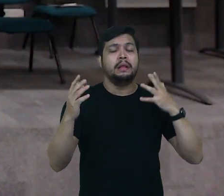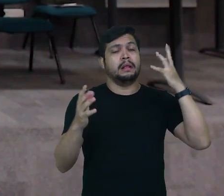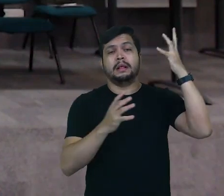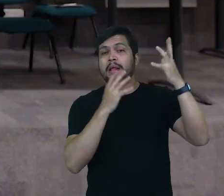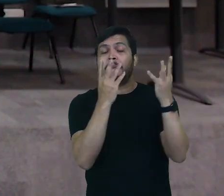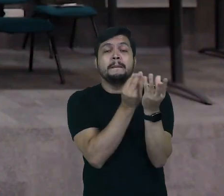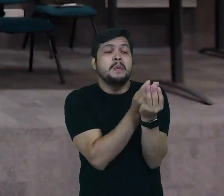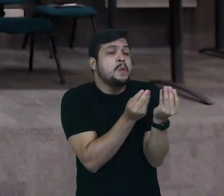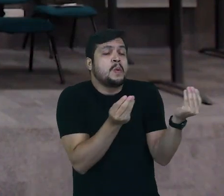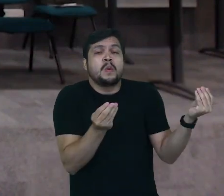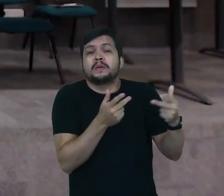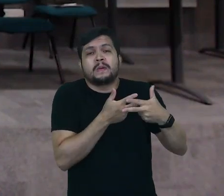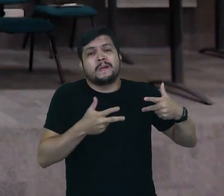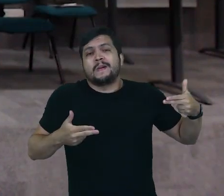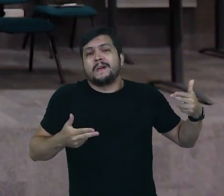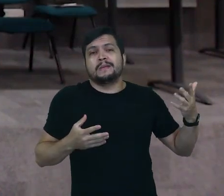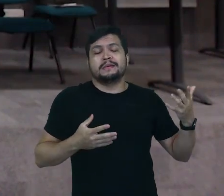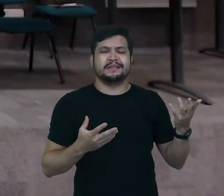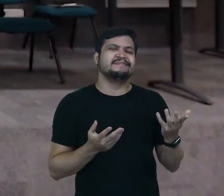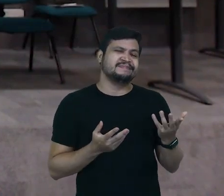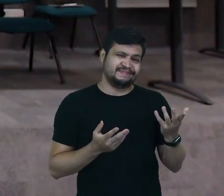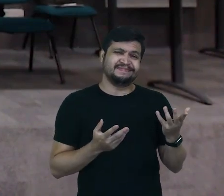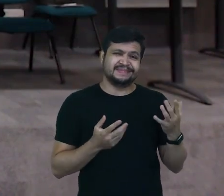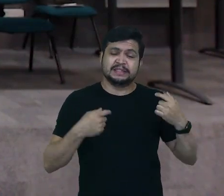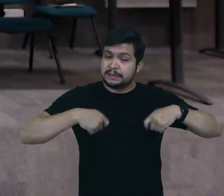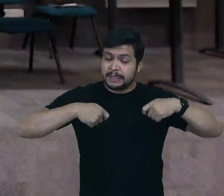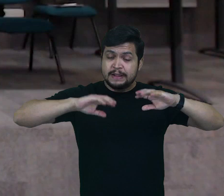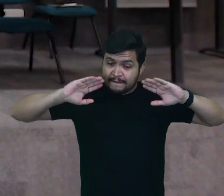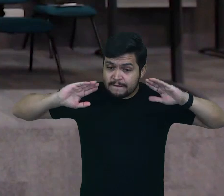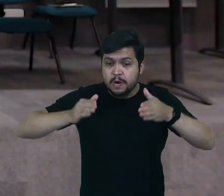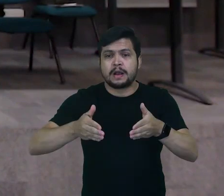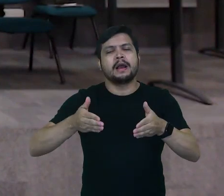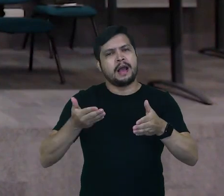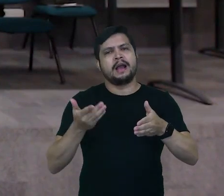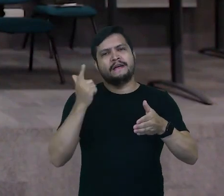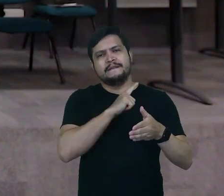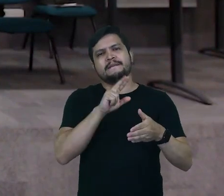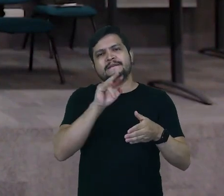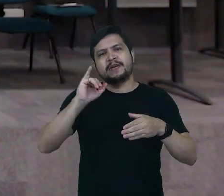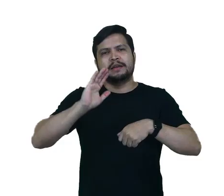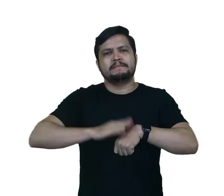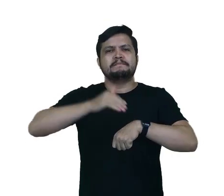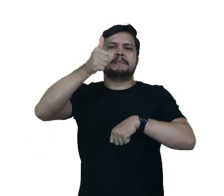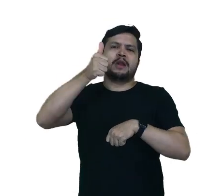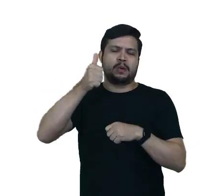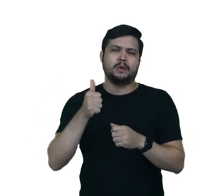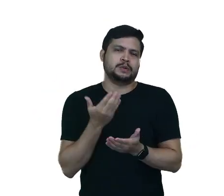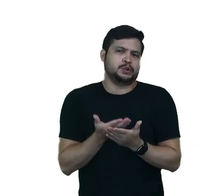se a gente se disciplinar também mais, a gente também vai ter um resultado melhor nos nossos estudos. Aí.